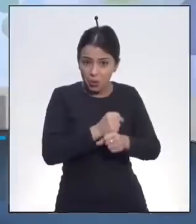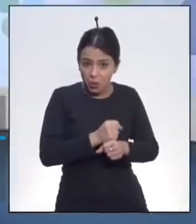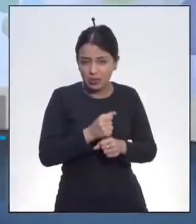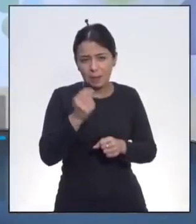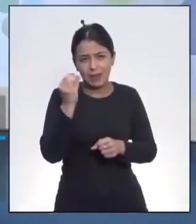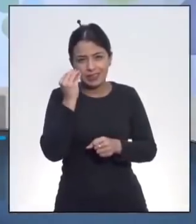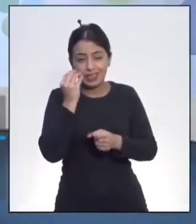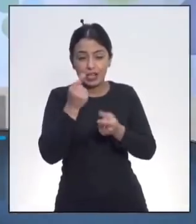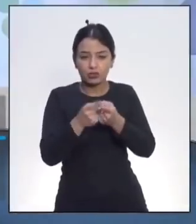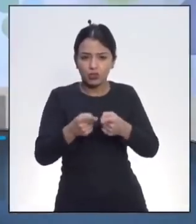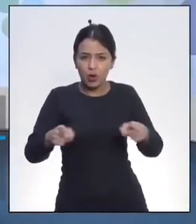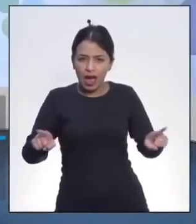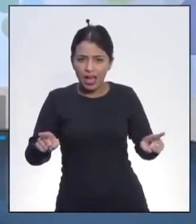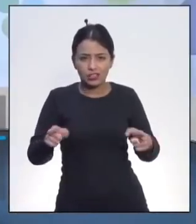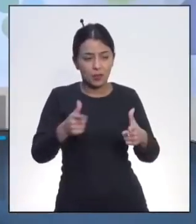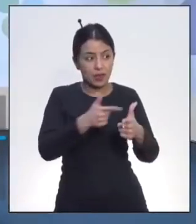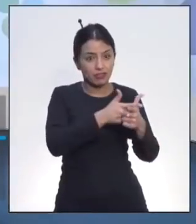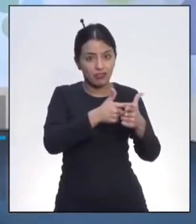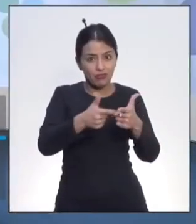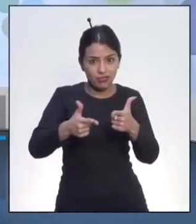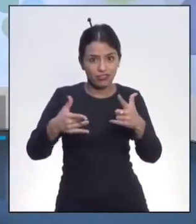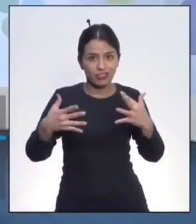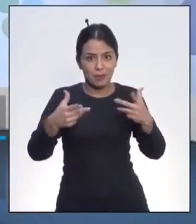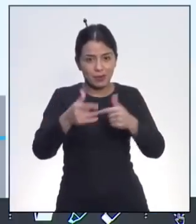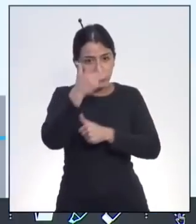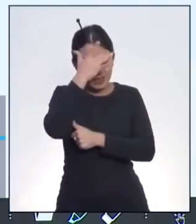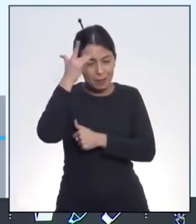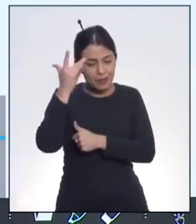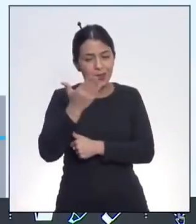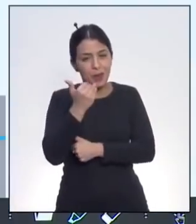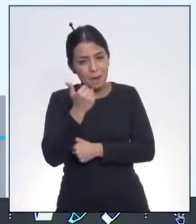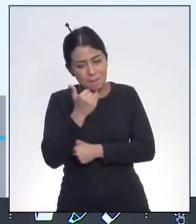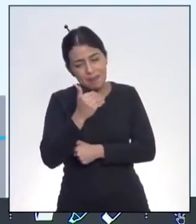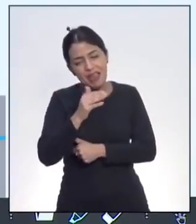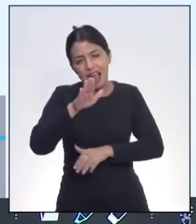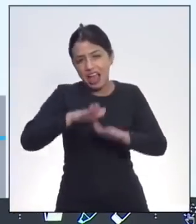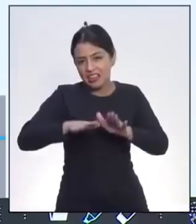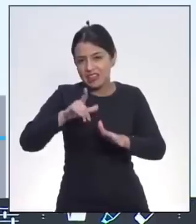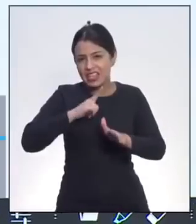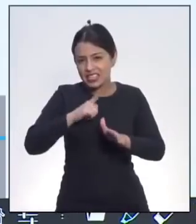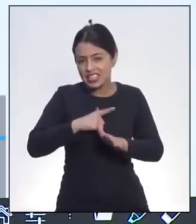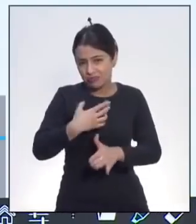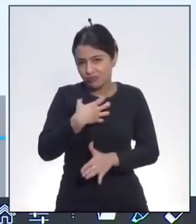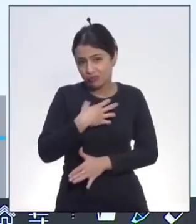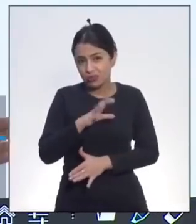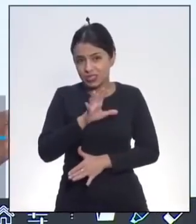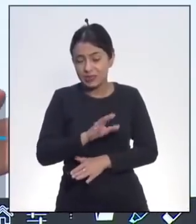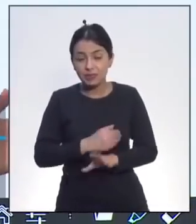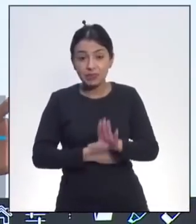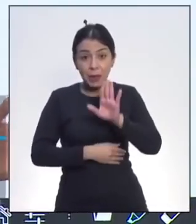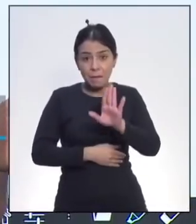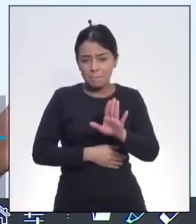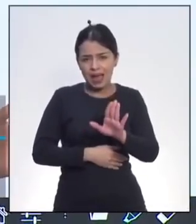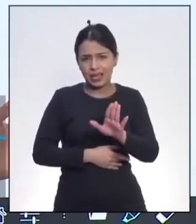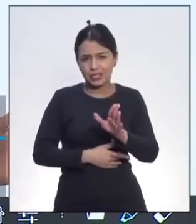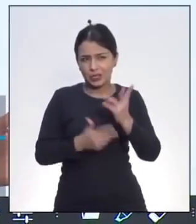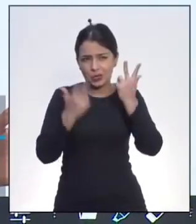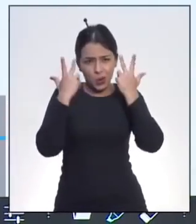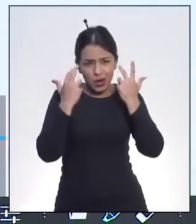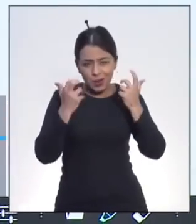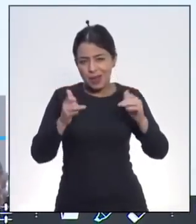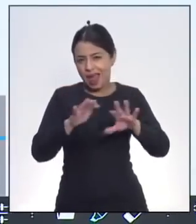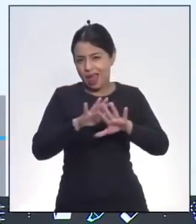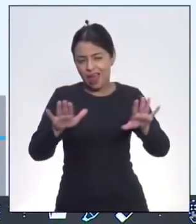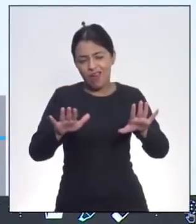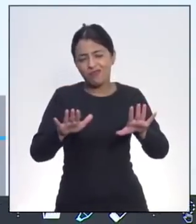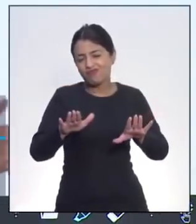fazer a divisão correta, o número de pessoas, né? Então tem toda essa questão. Agora, não é muito comum, né,